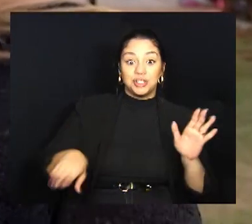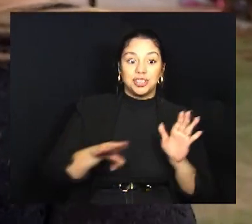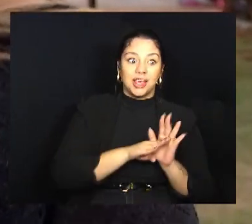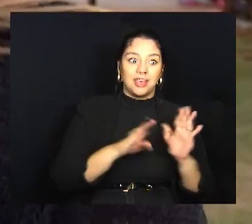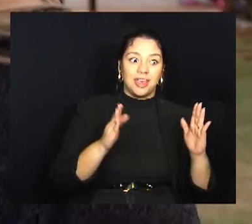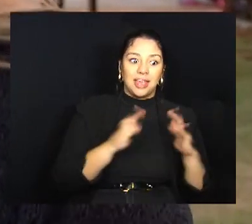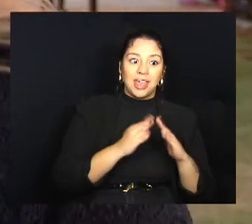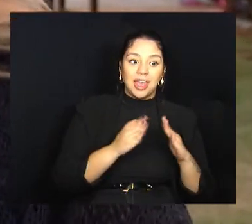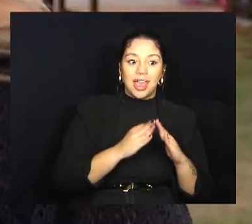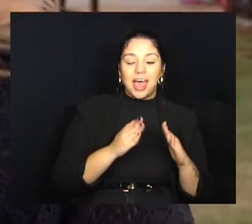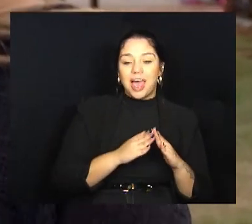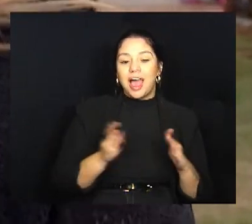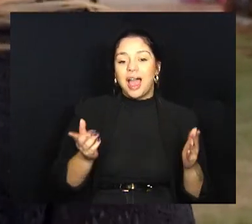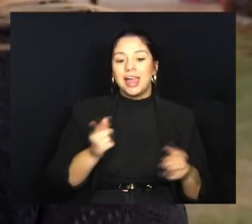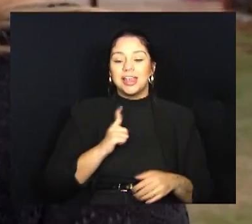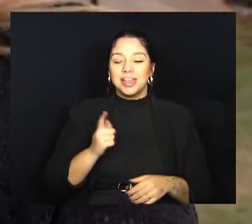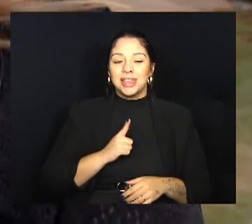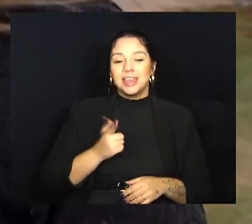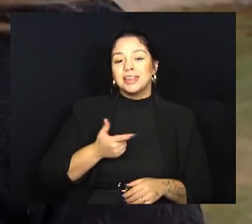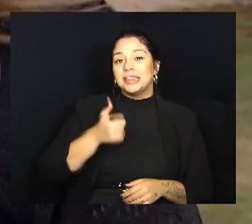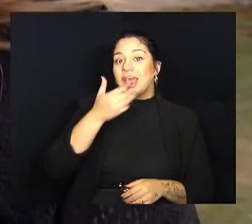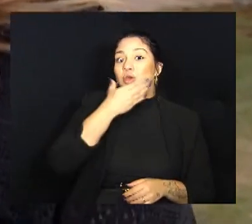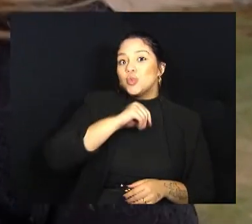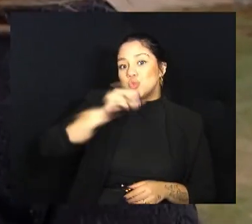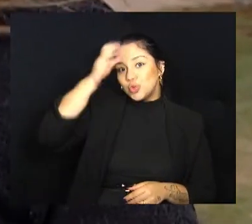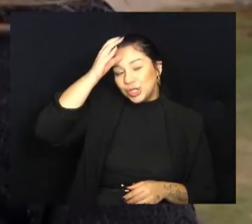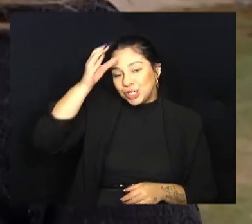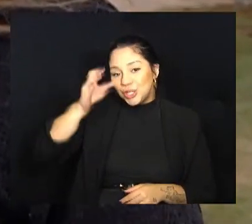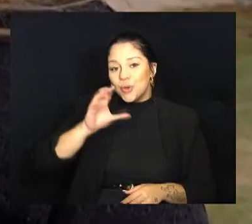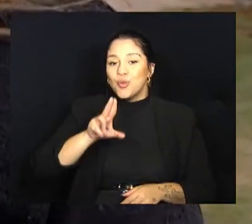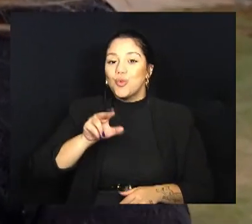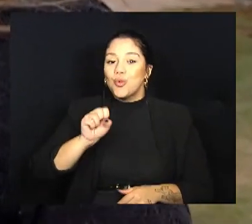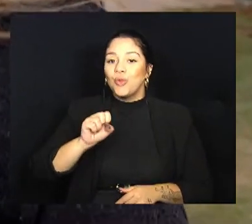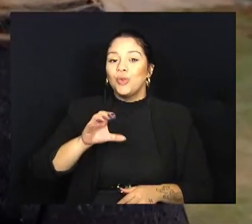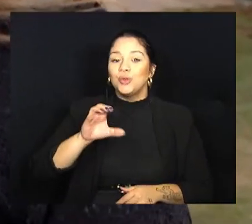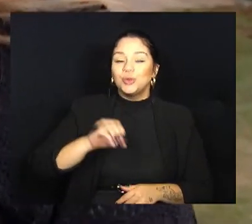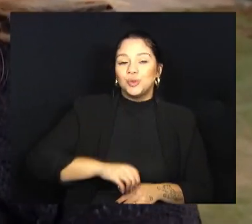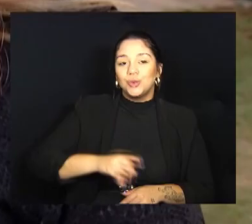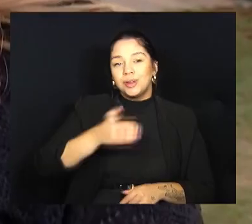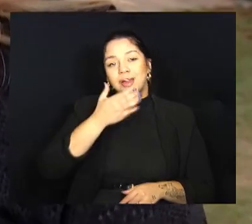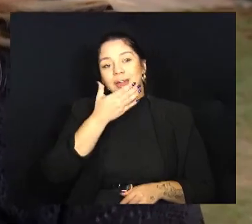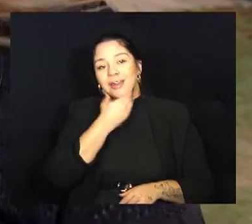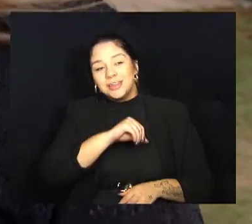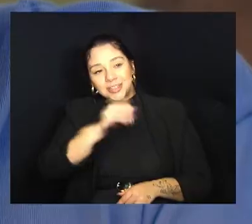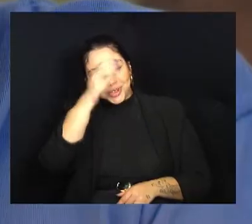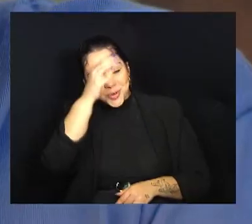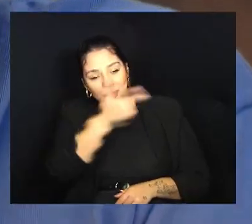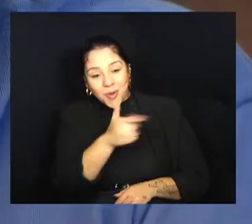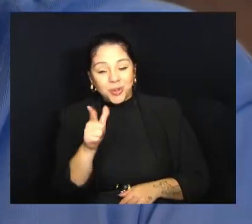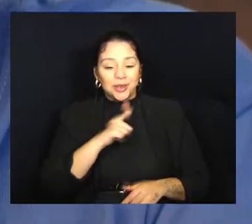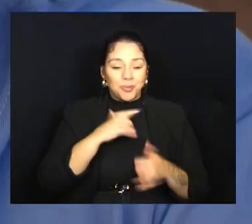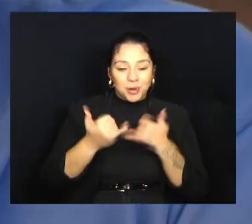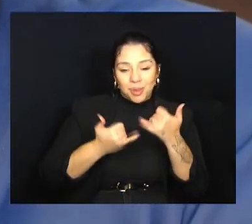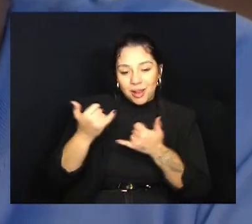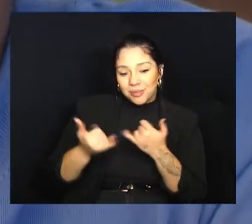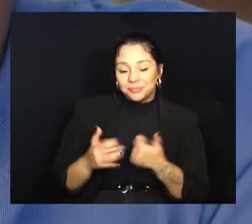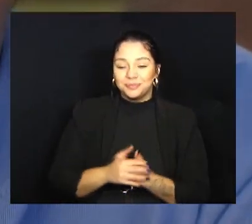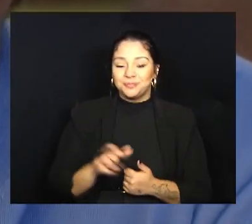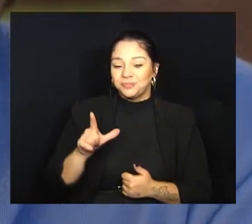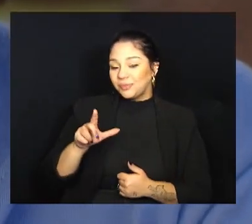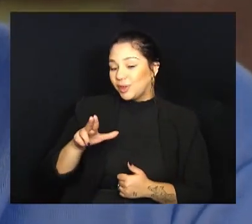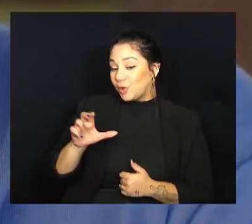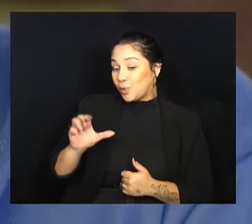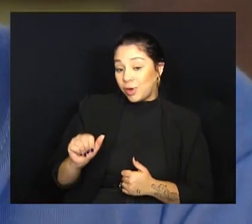e o tio Urso, o tio Sassá, e teve essa brincadeira, teve aquela outra, eles ficam maravilhados. O Luca não